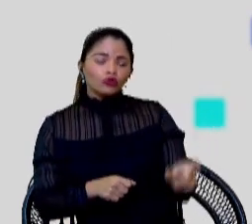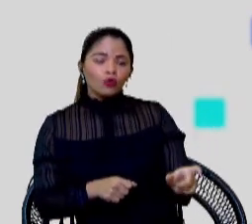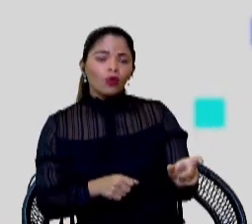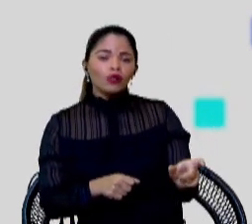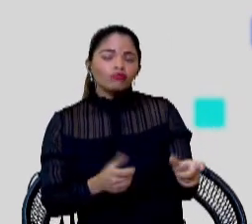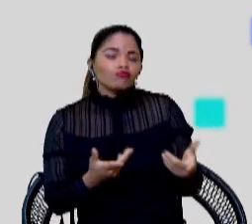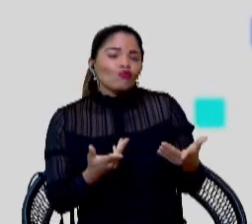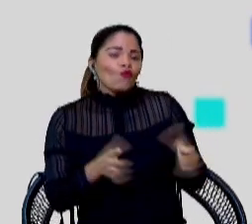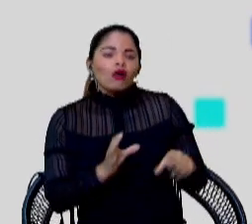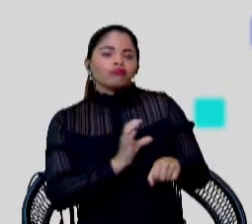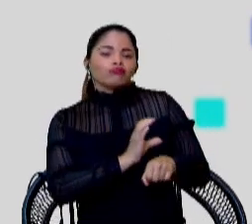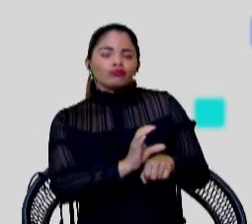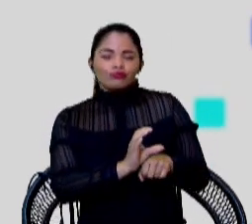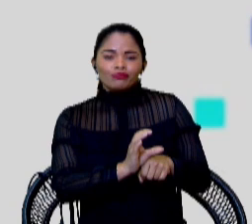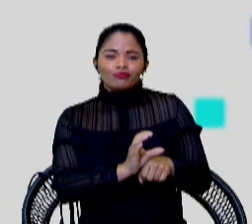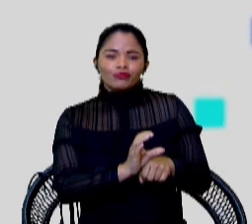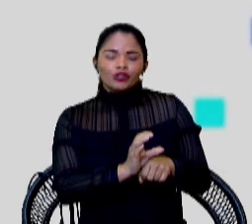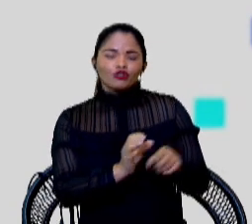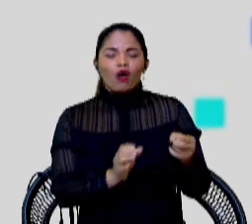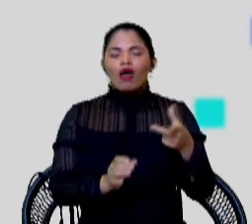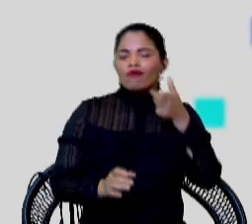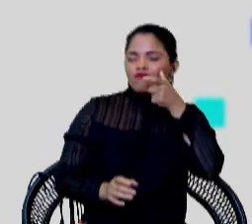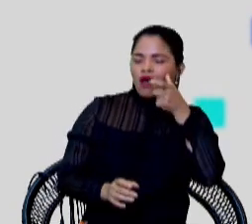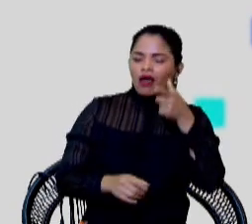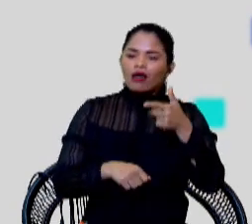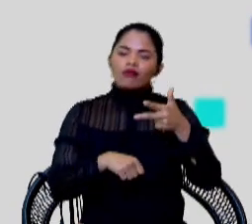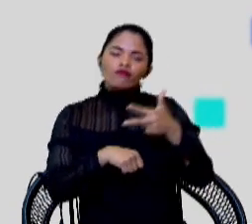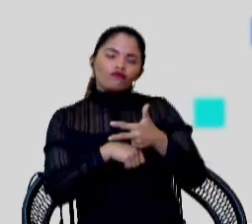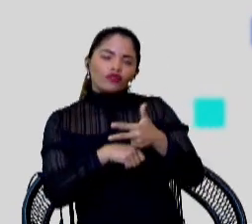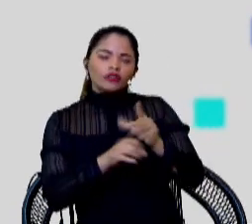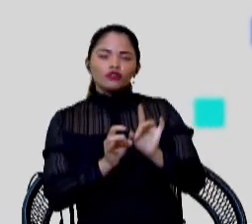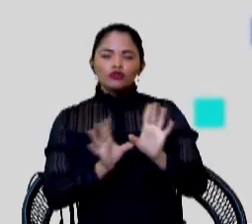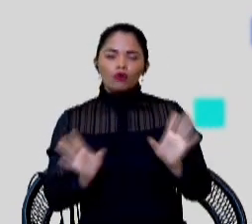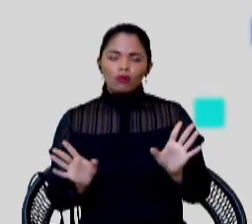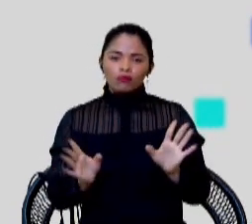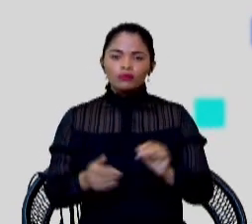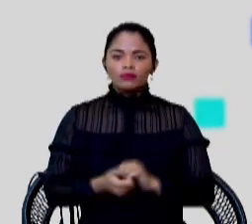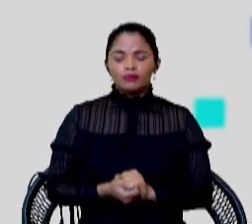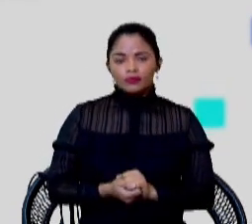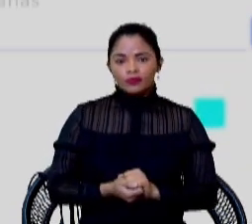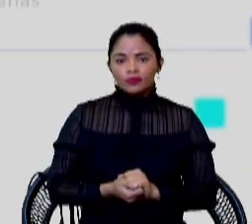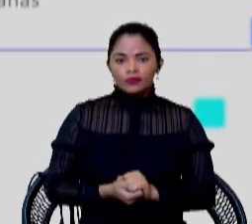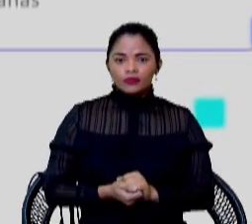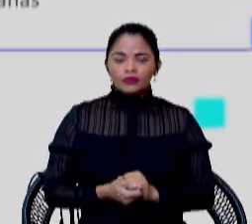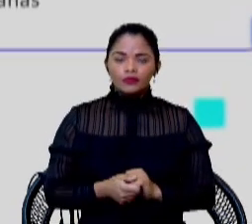que tem mais propensão a visualizar vídeo, por exemplo. Aí vai depender muito do objetivo que você tem, beleza?